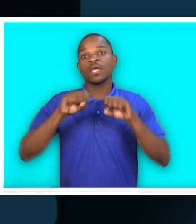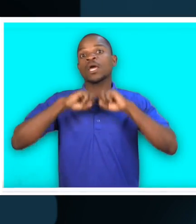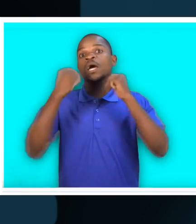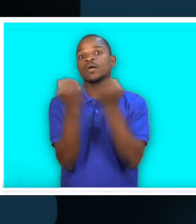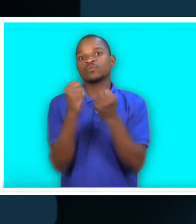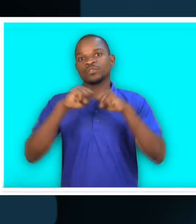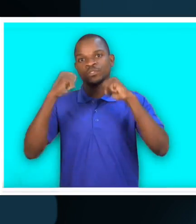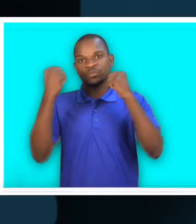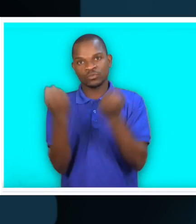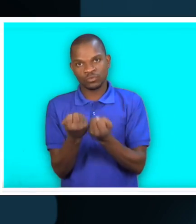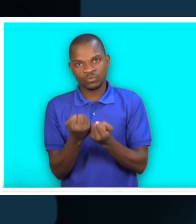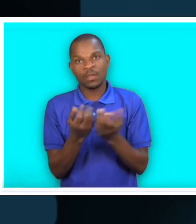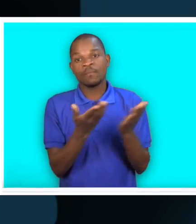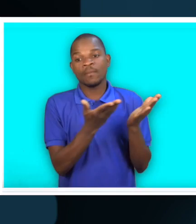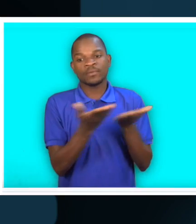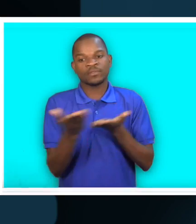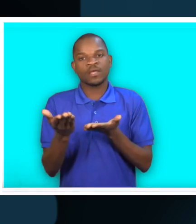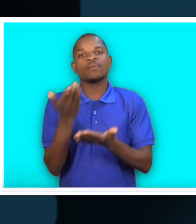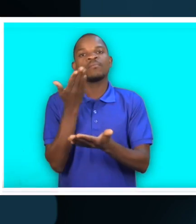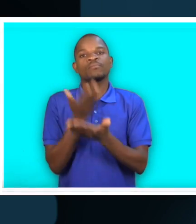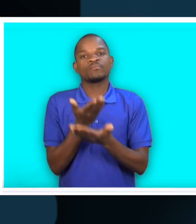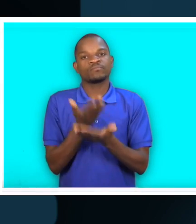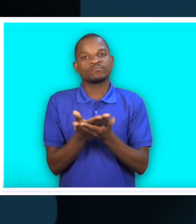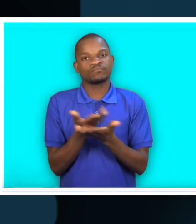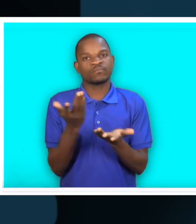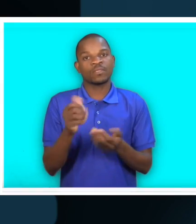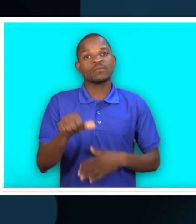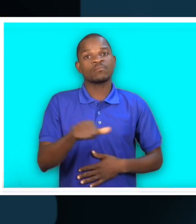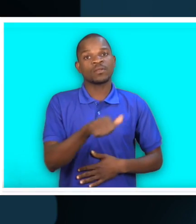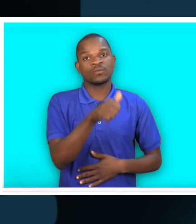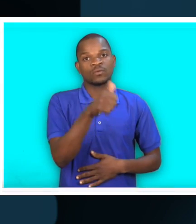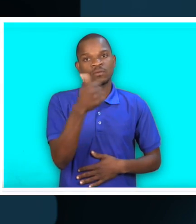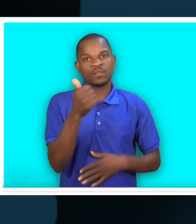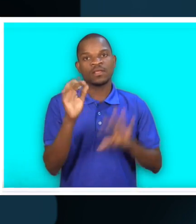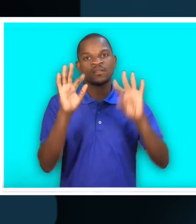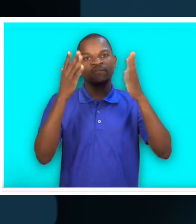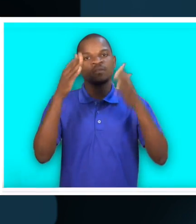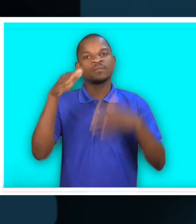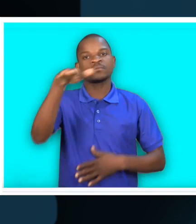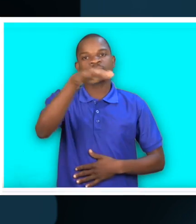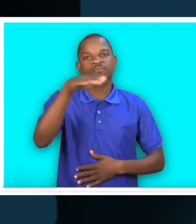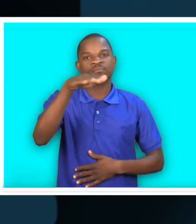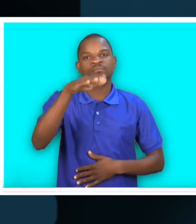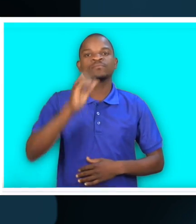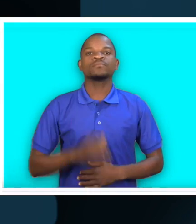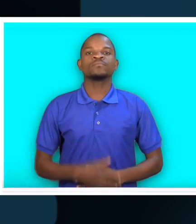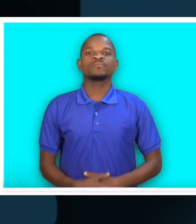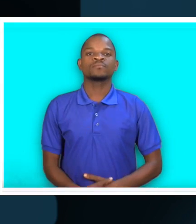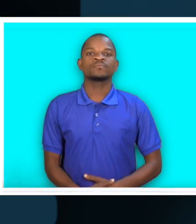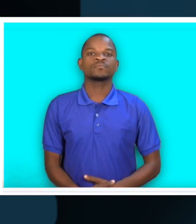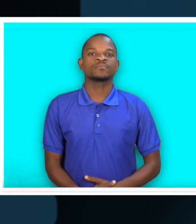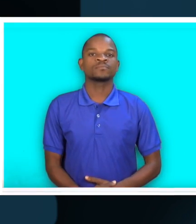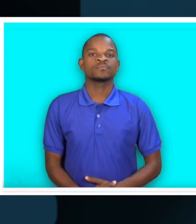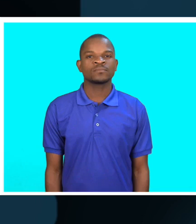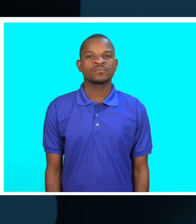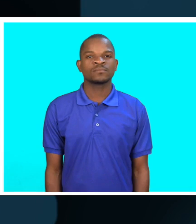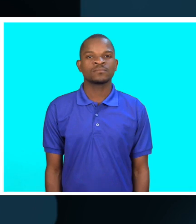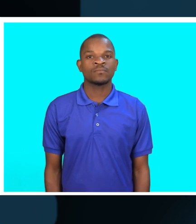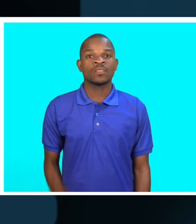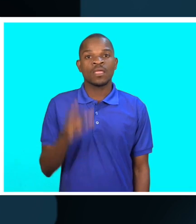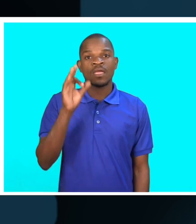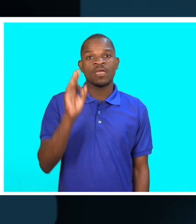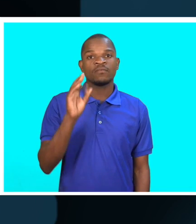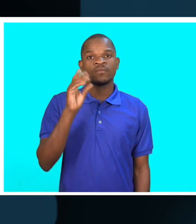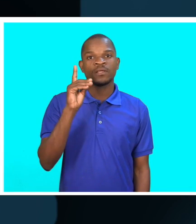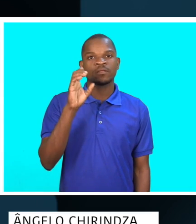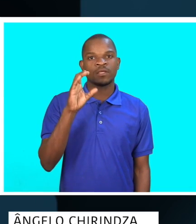organizações da sociedade civil apresentarem propostas de melhoramento da vida da comunidade. A FTC é